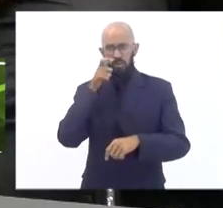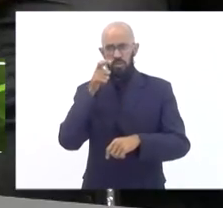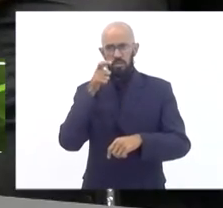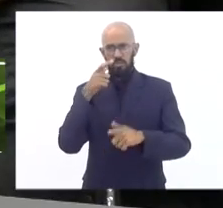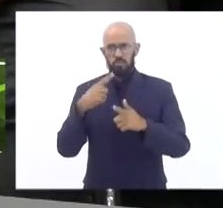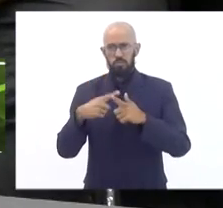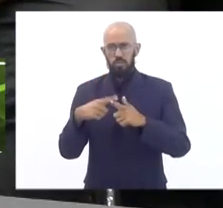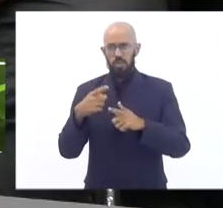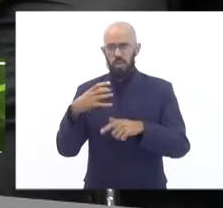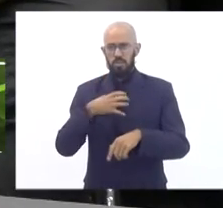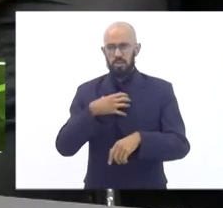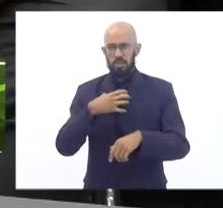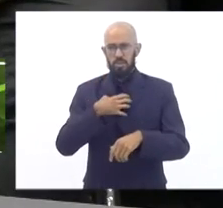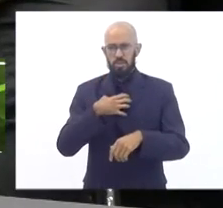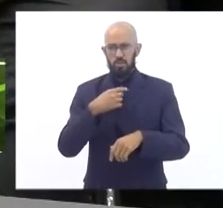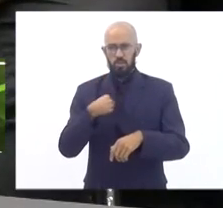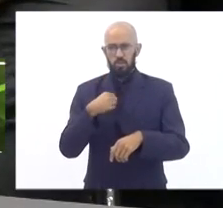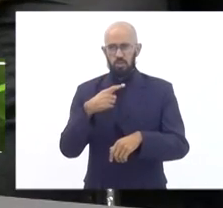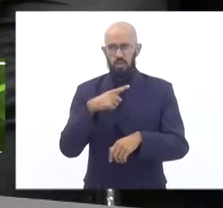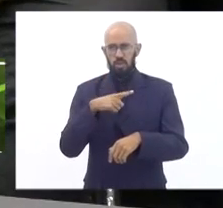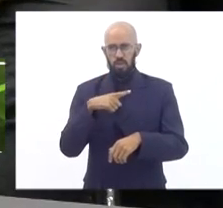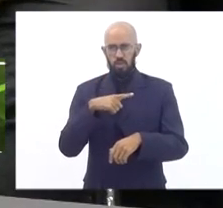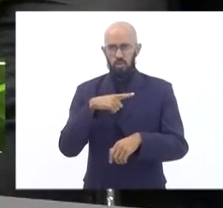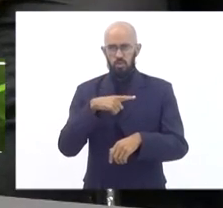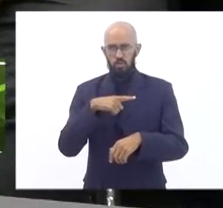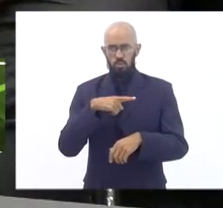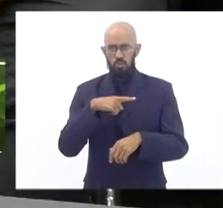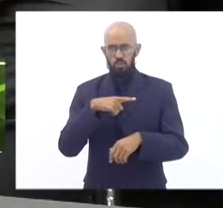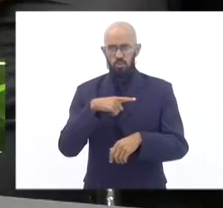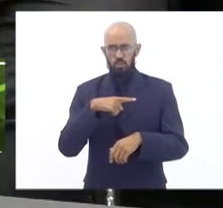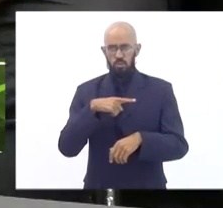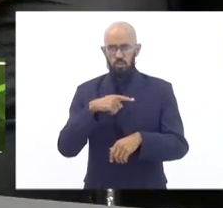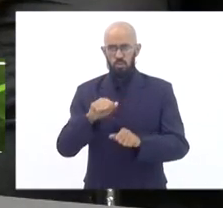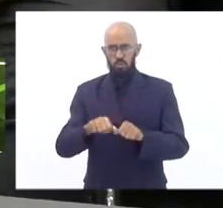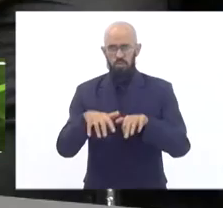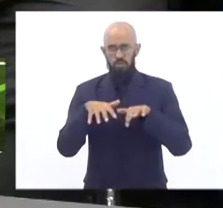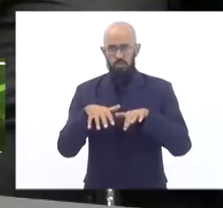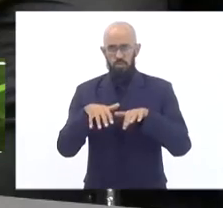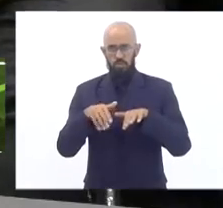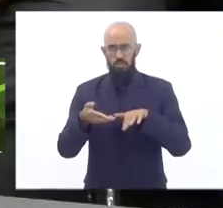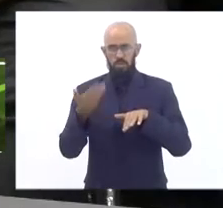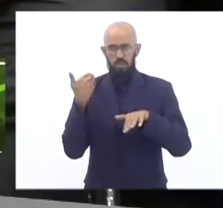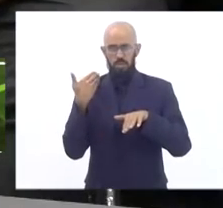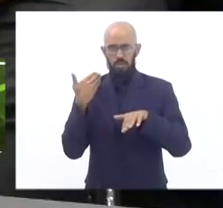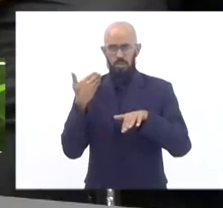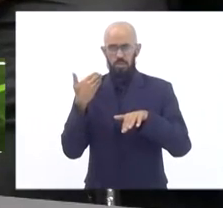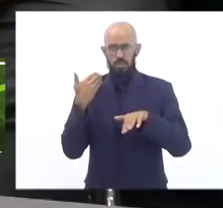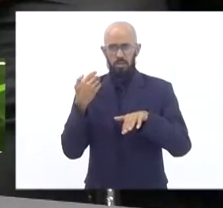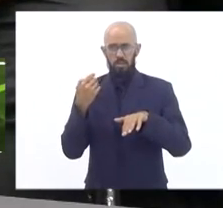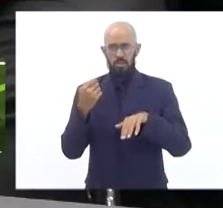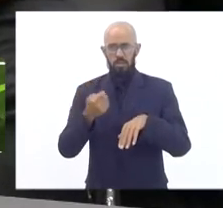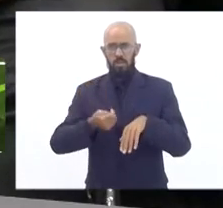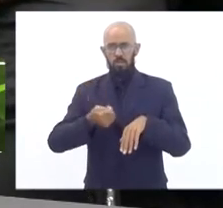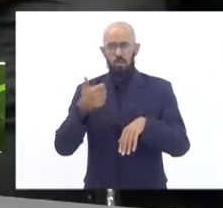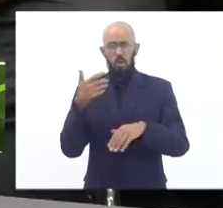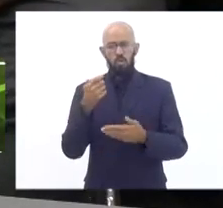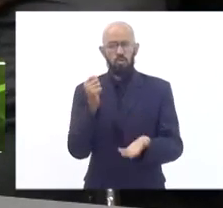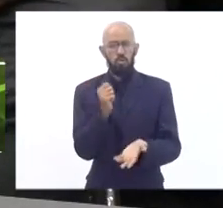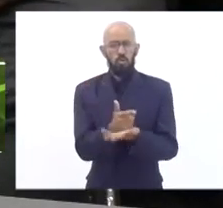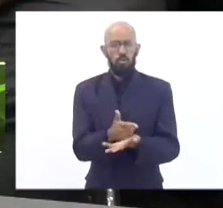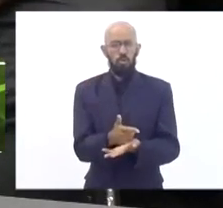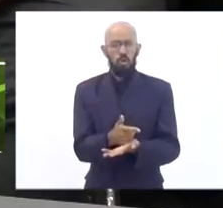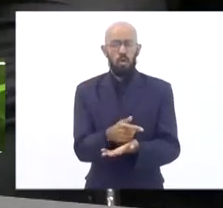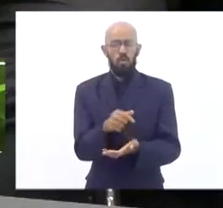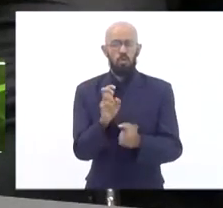que eu tive aqui é trazida, inclusive, pela última audiência, que quando muito se comprou vagão. Essa, pelo menos,